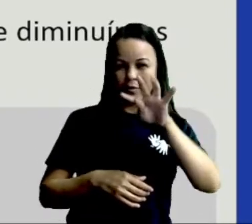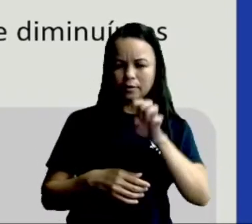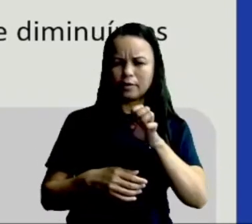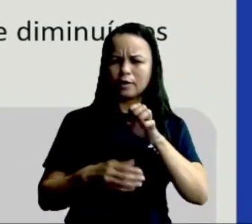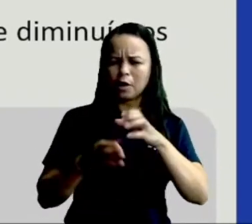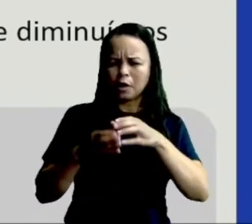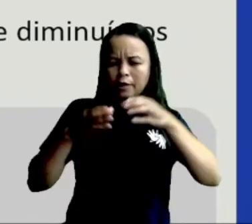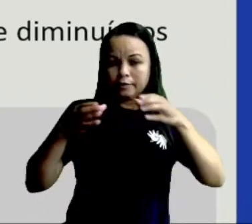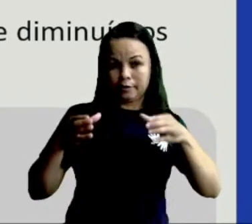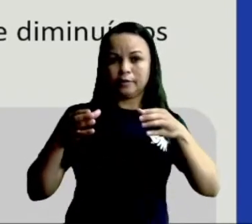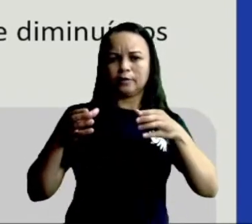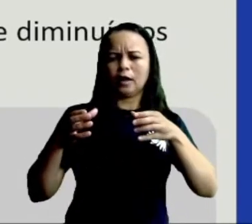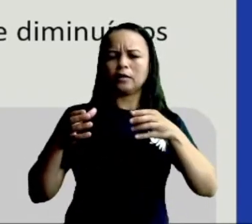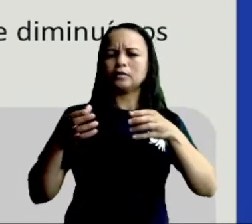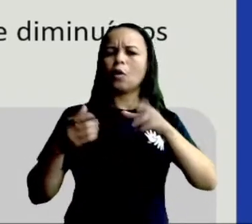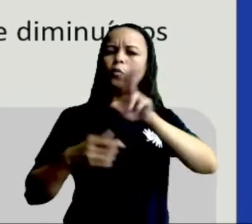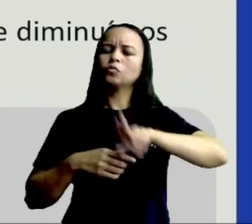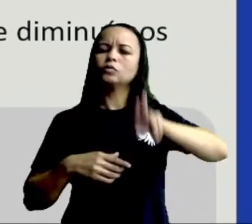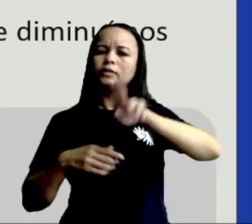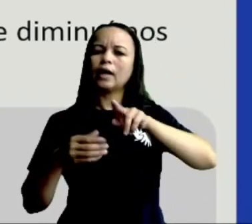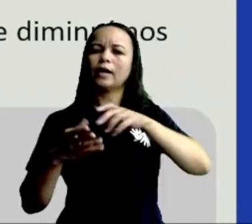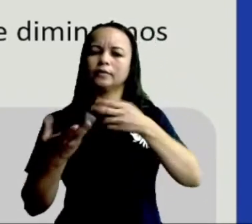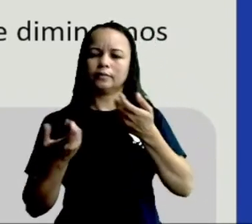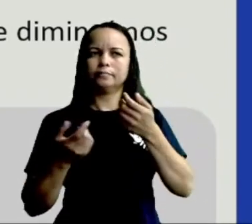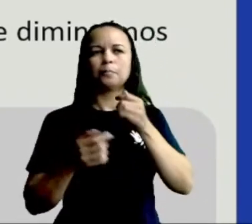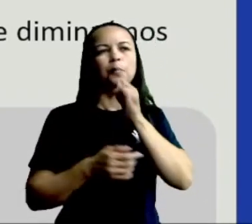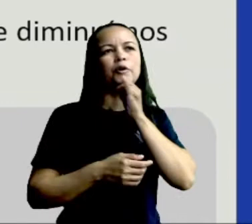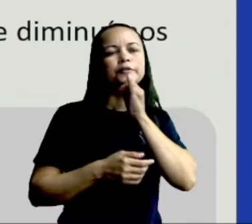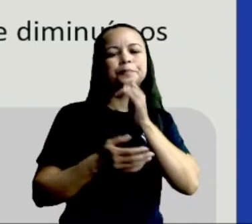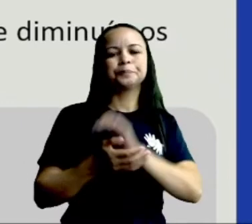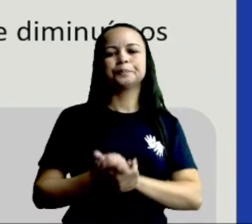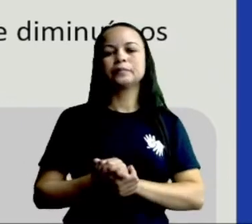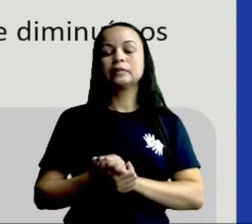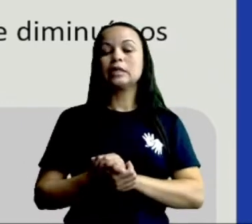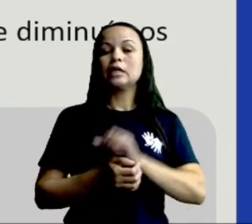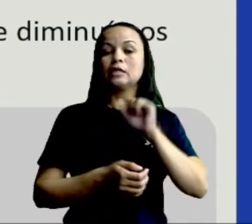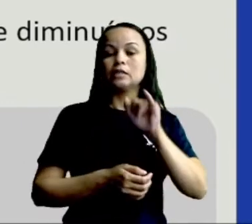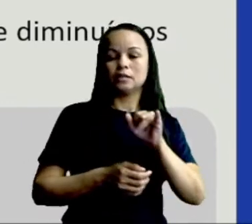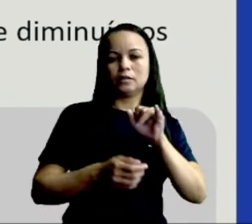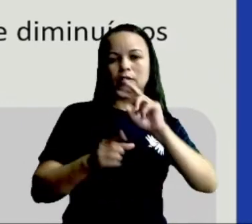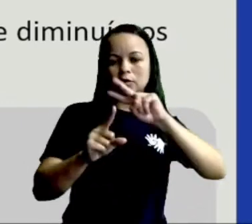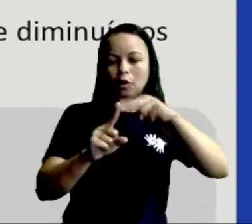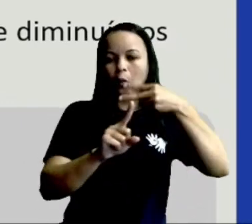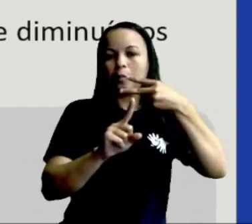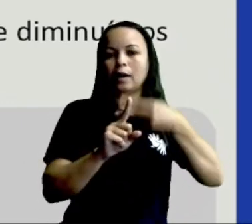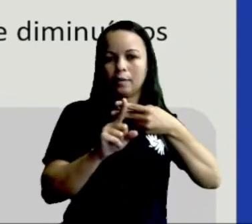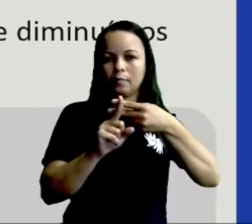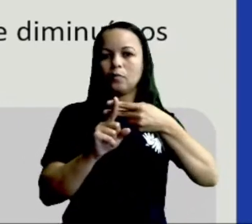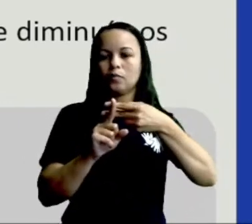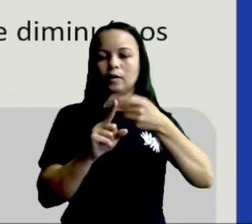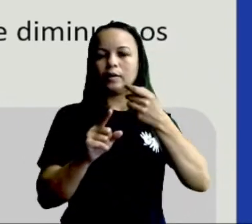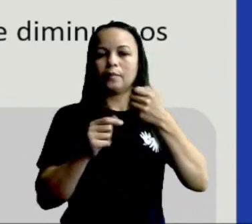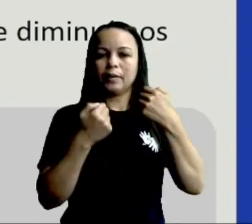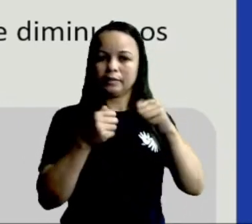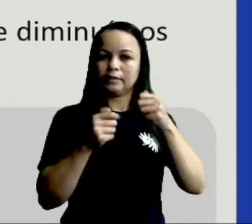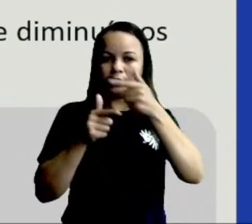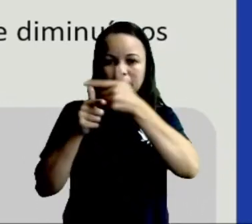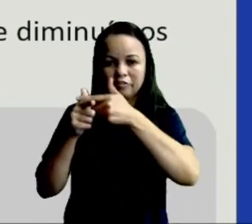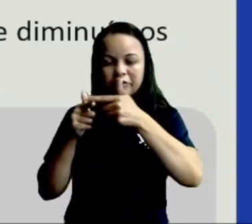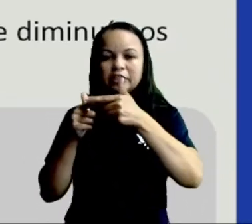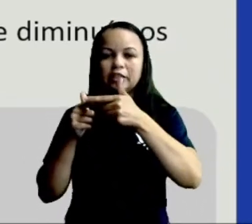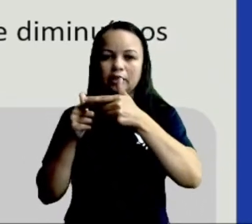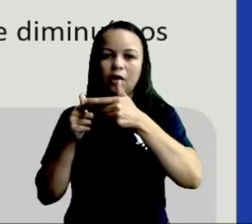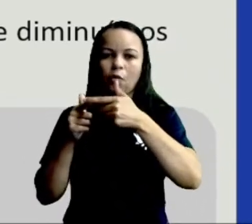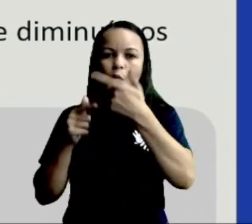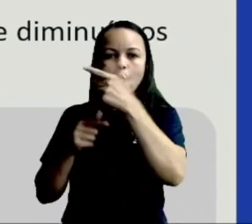inversas são utilizadas nas grandezas. Por exemplo, se dobramos uma das grandezas, temos que dividir a outra